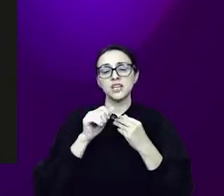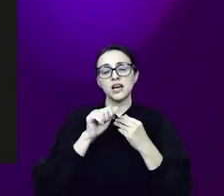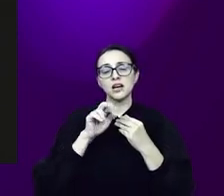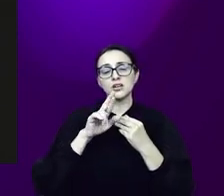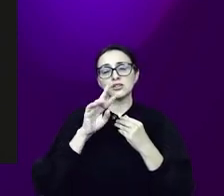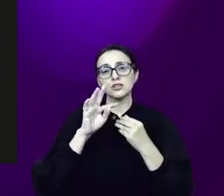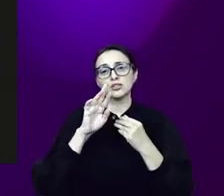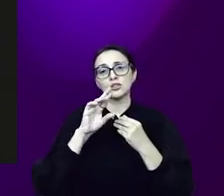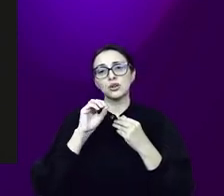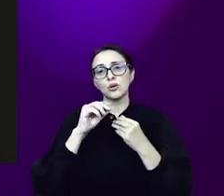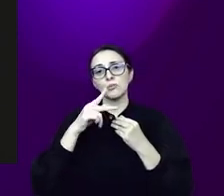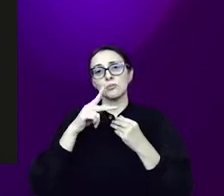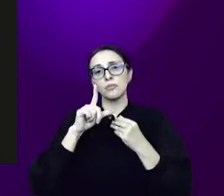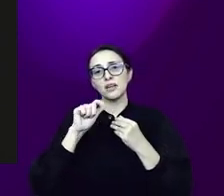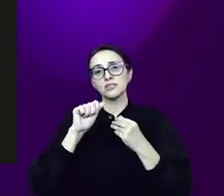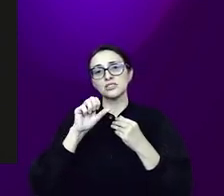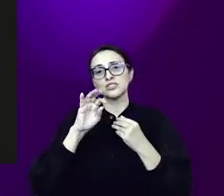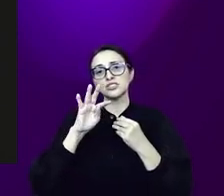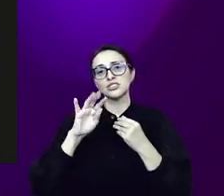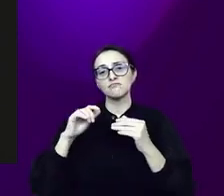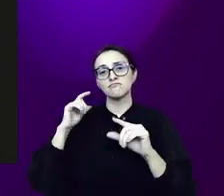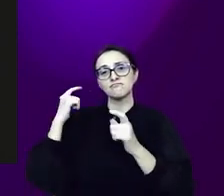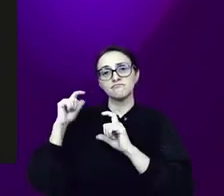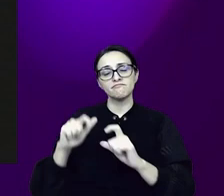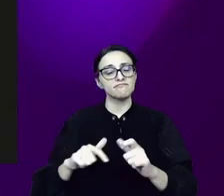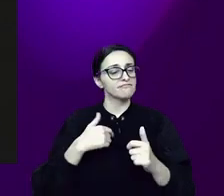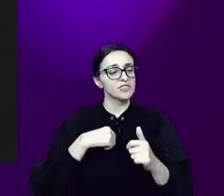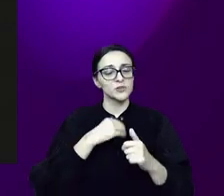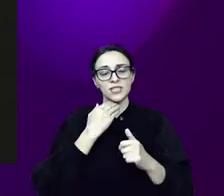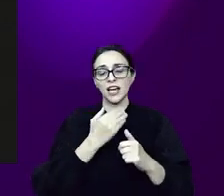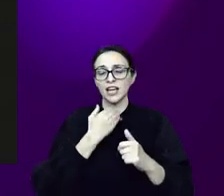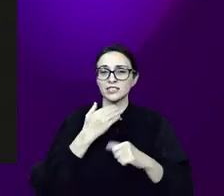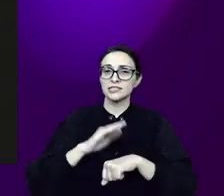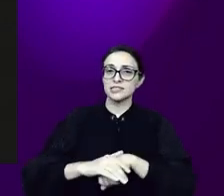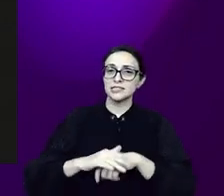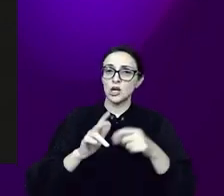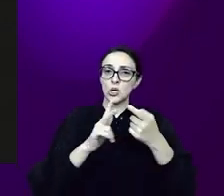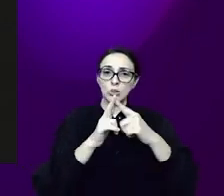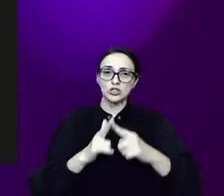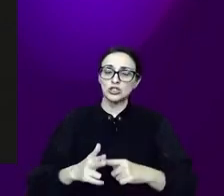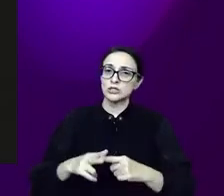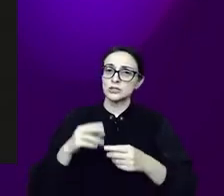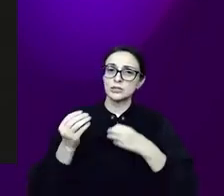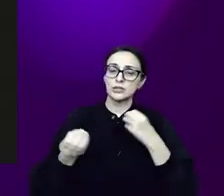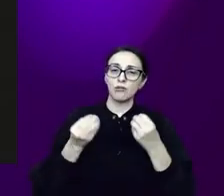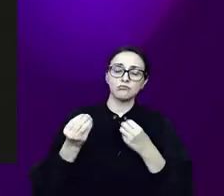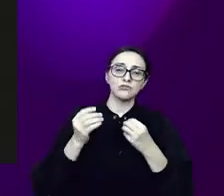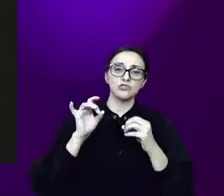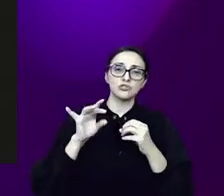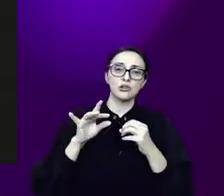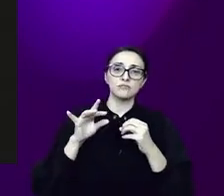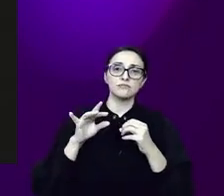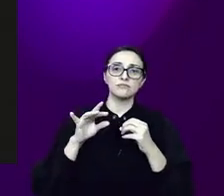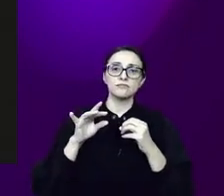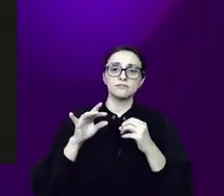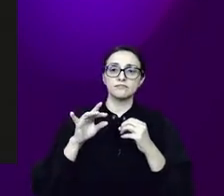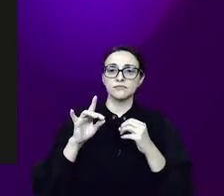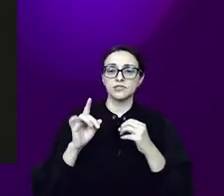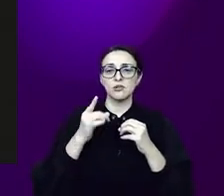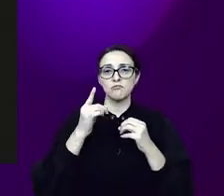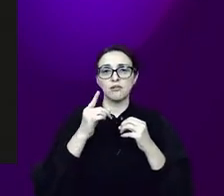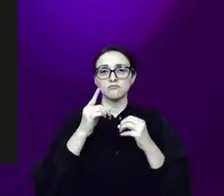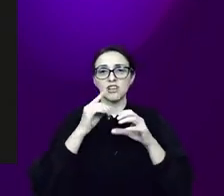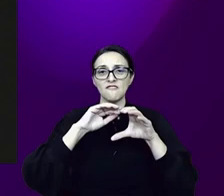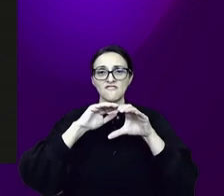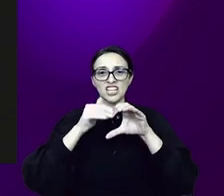artroplastia convencional, né? Porque você não consegue fazer uma correção através só de uma